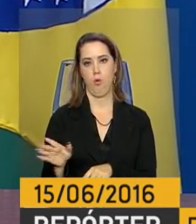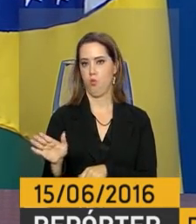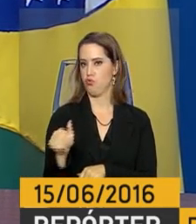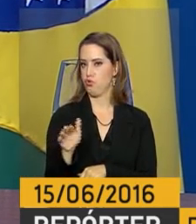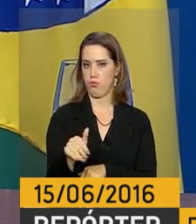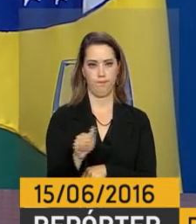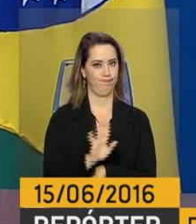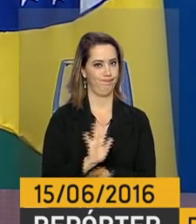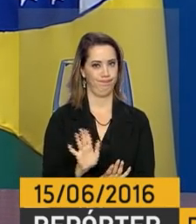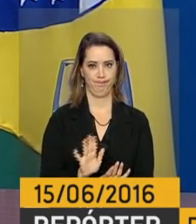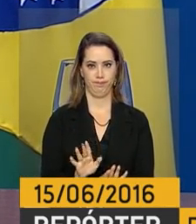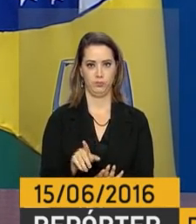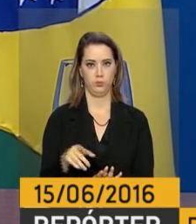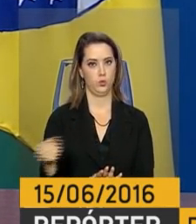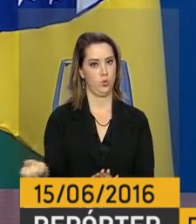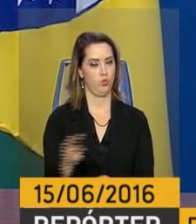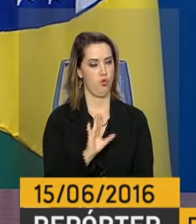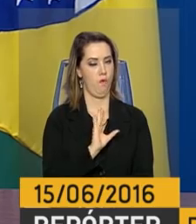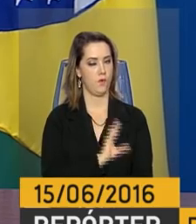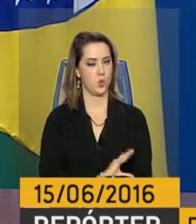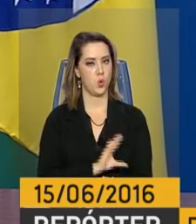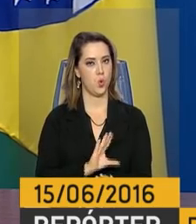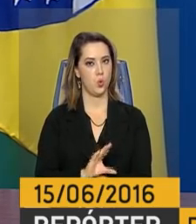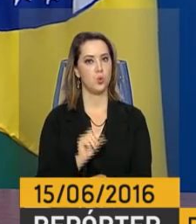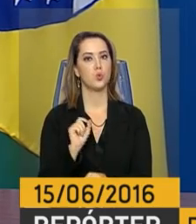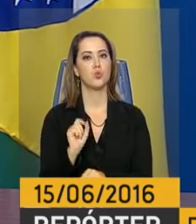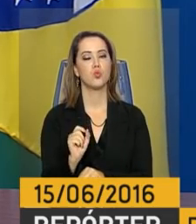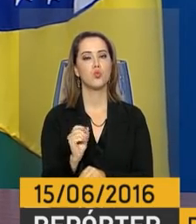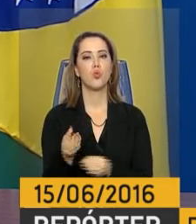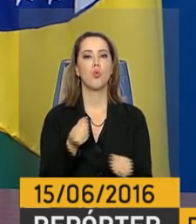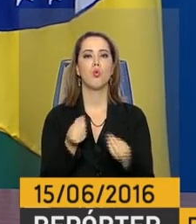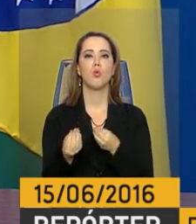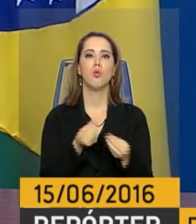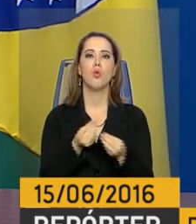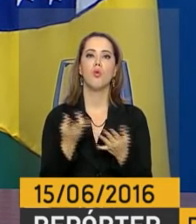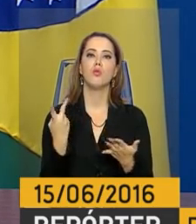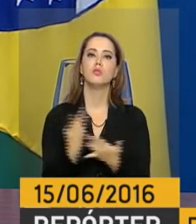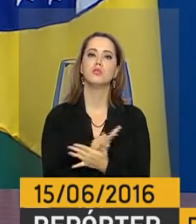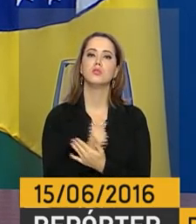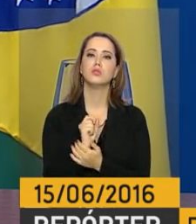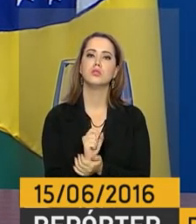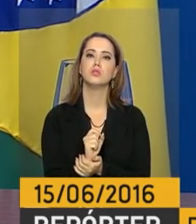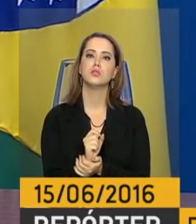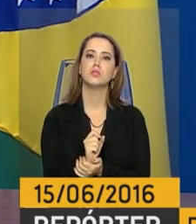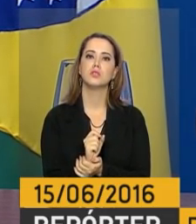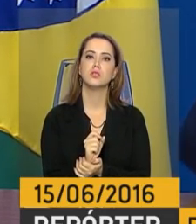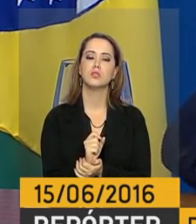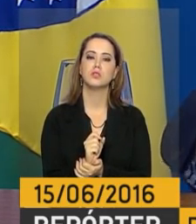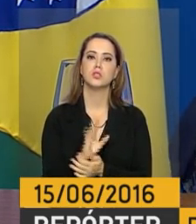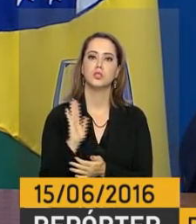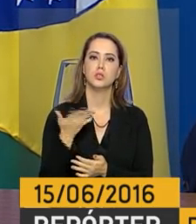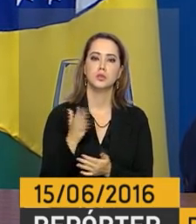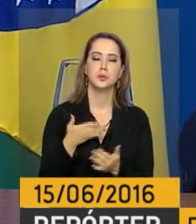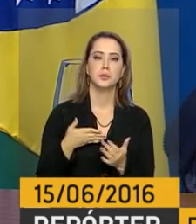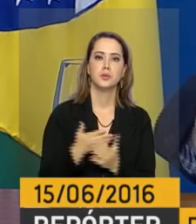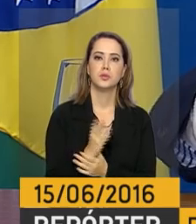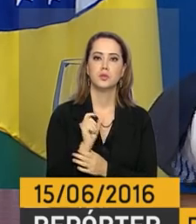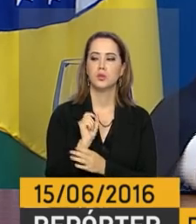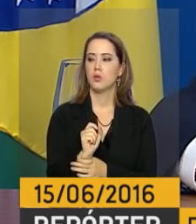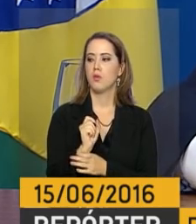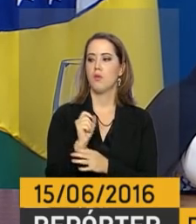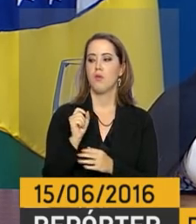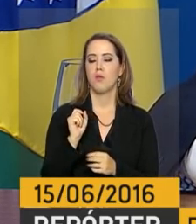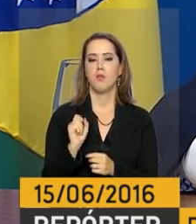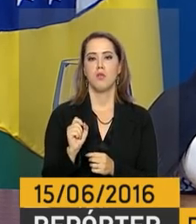concursos, como vai funcionar? Tá bom? Concursos já feitos já contratações em andamento. Certamente o que se faz